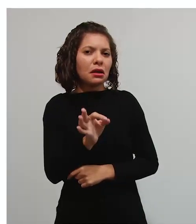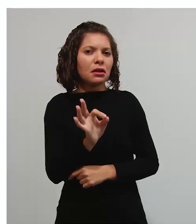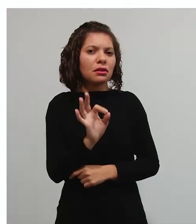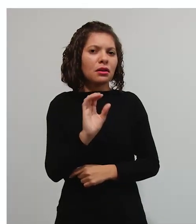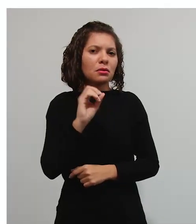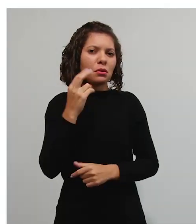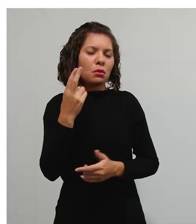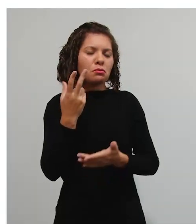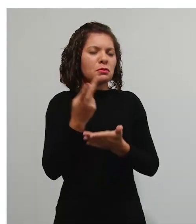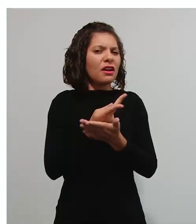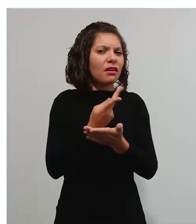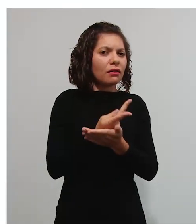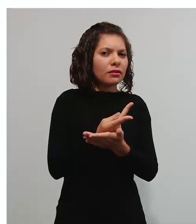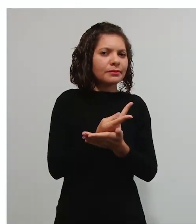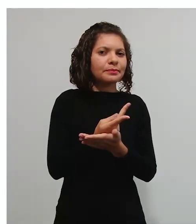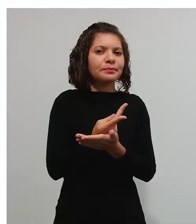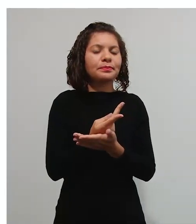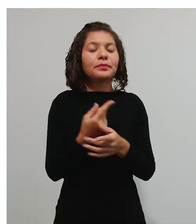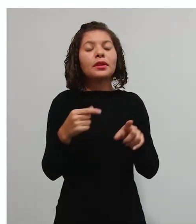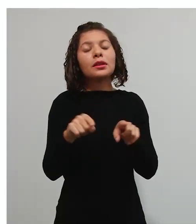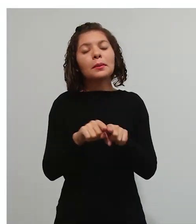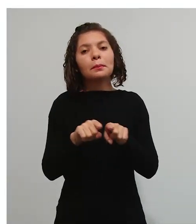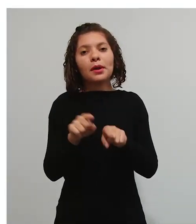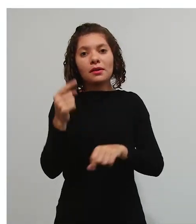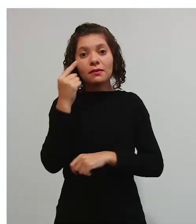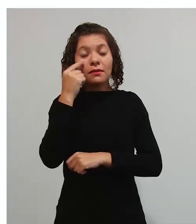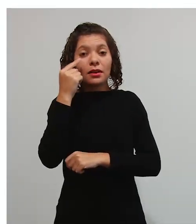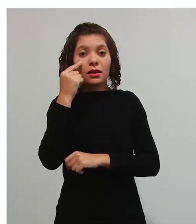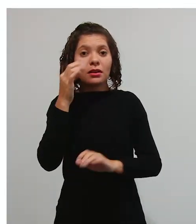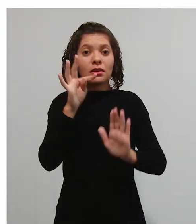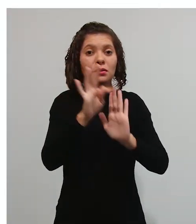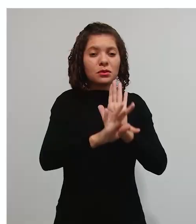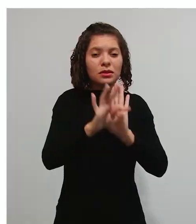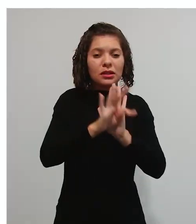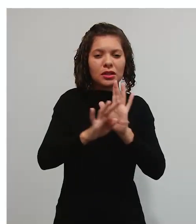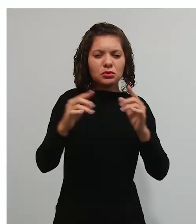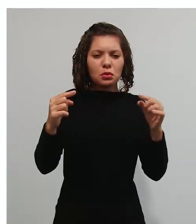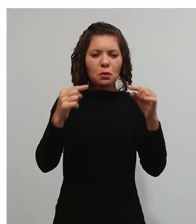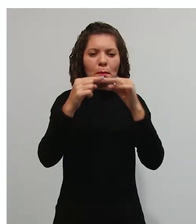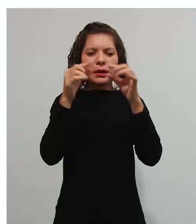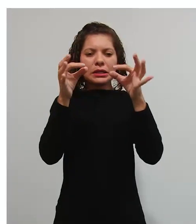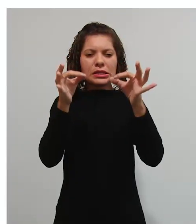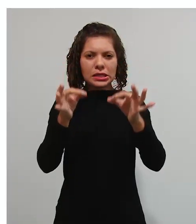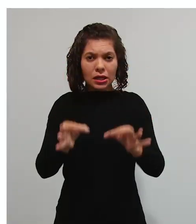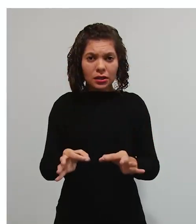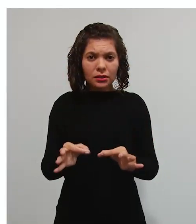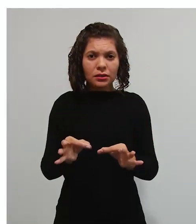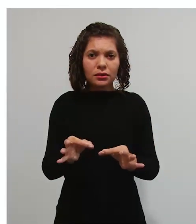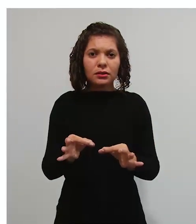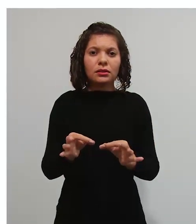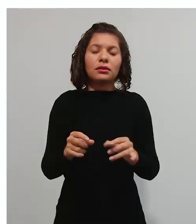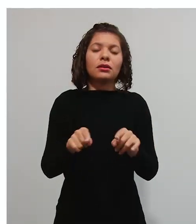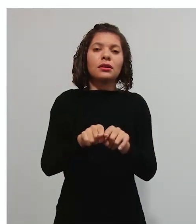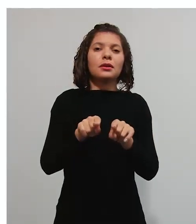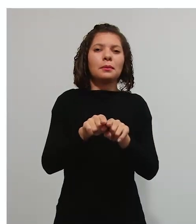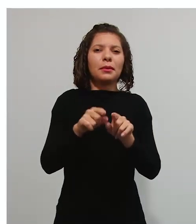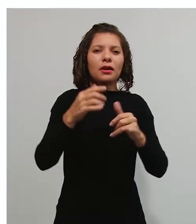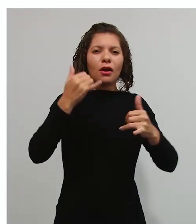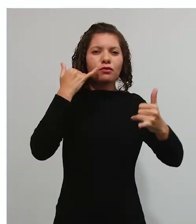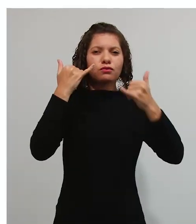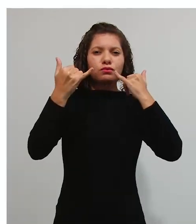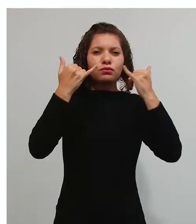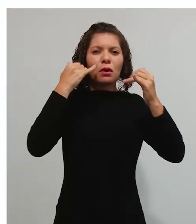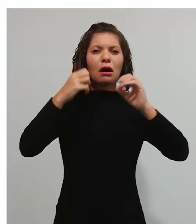ao receptor do texto, se o texto foi escrito de forma coesa e coerente, se as informações